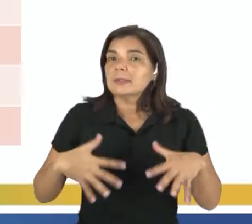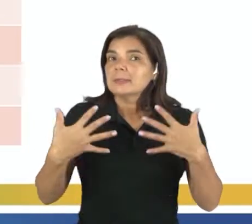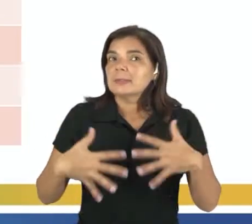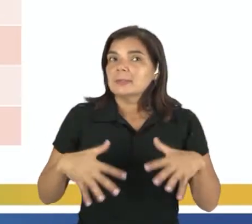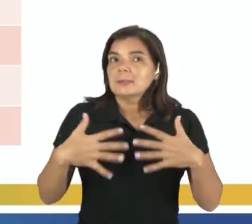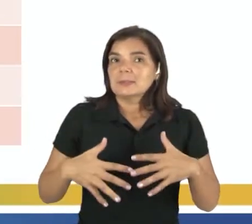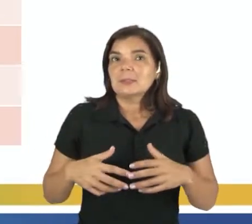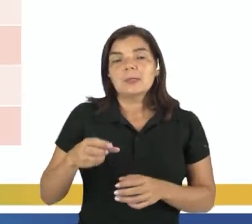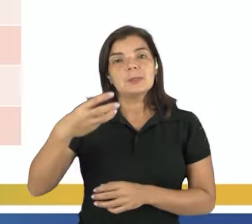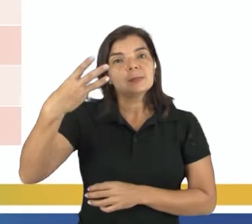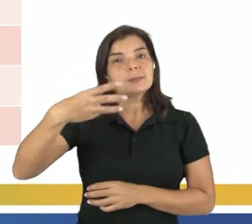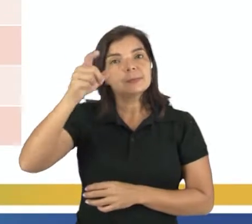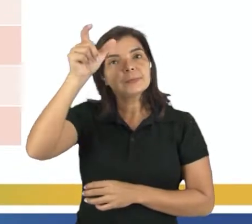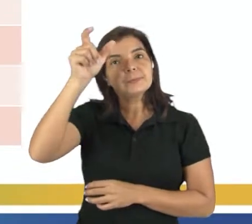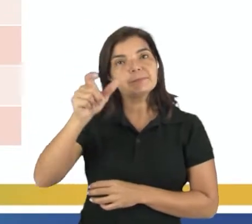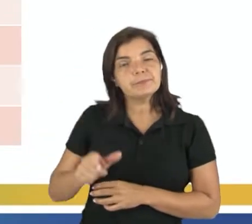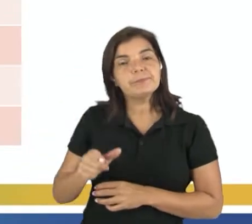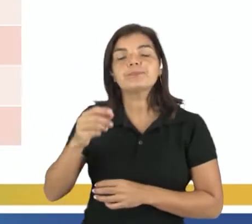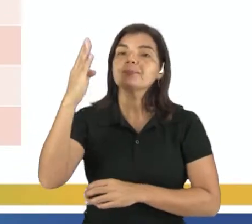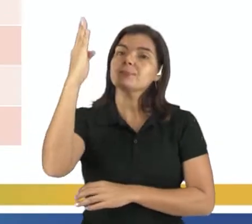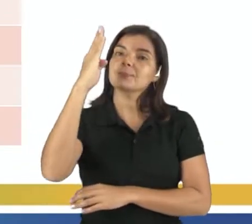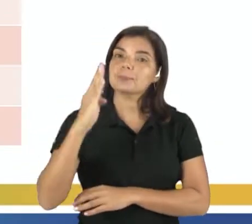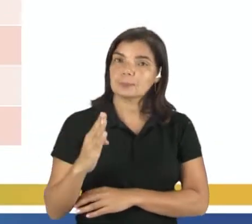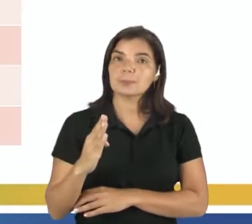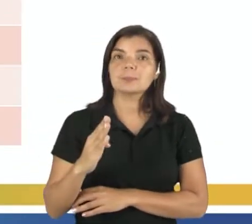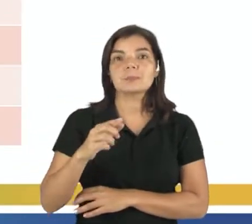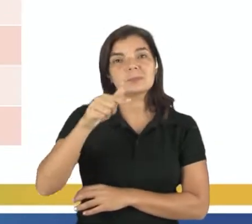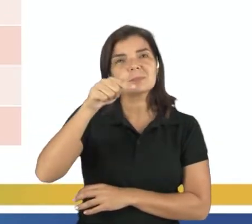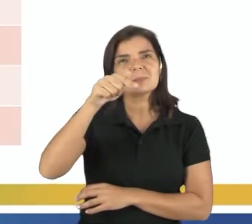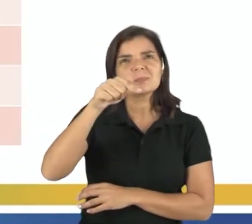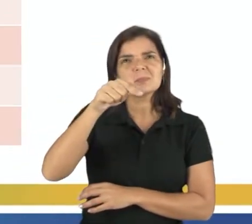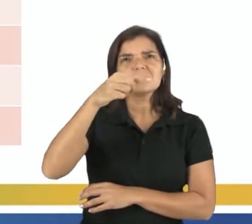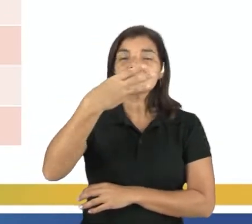terceira coluna, que aí no Brasil está indicando aí